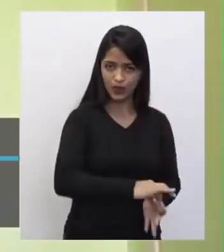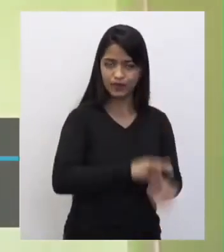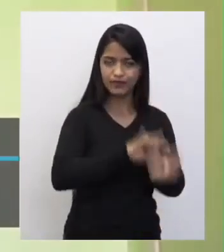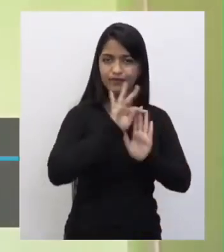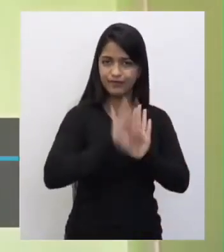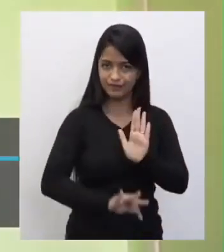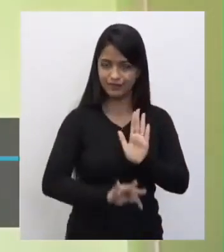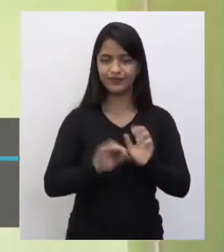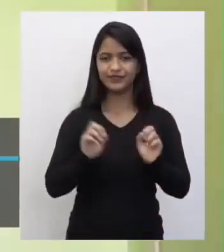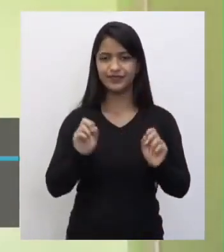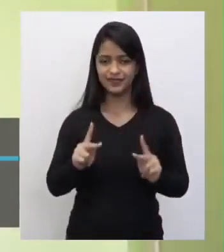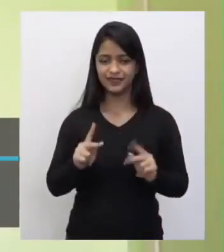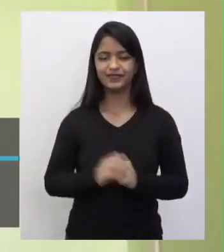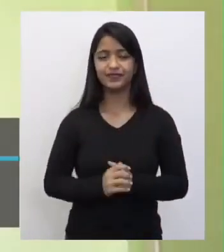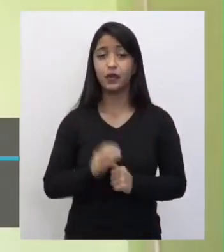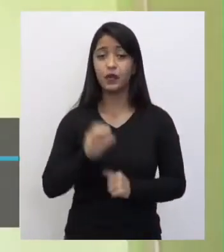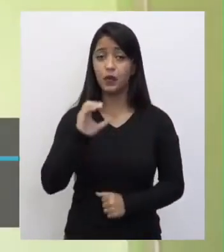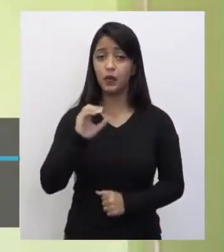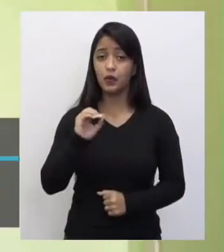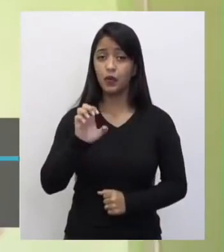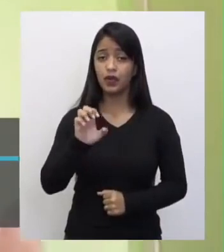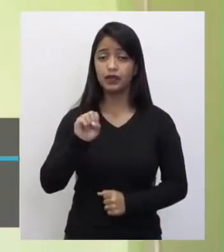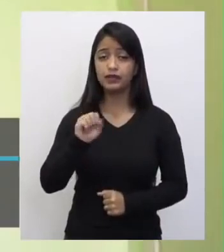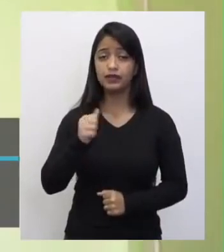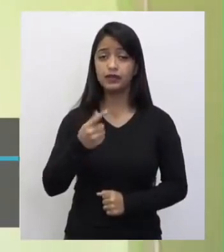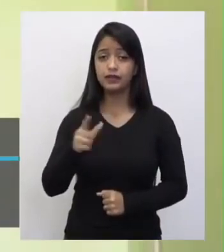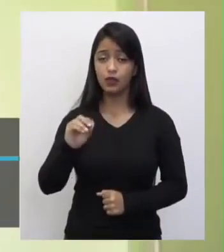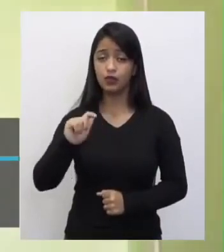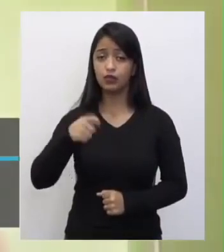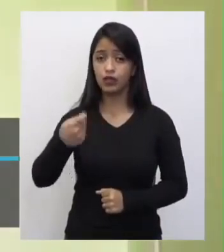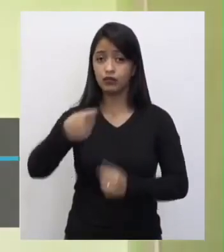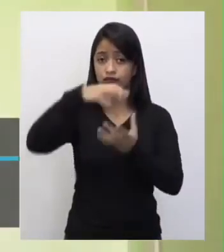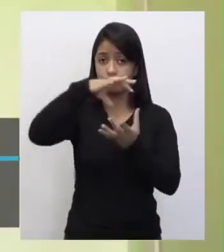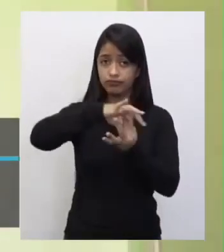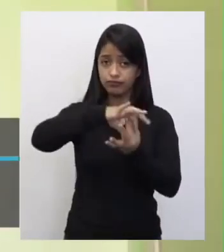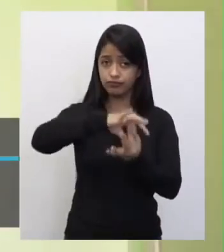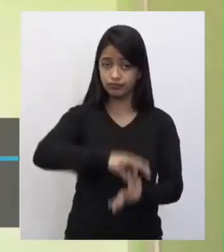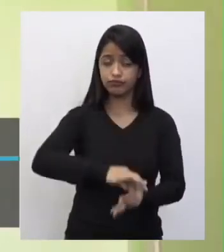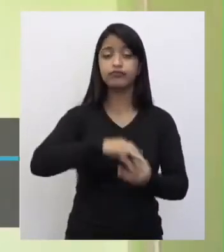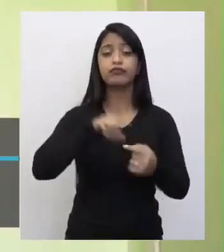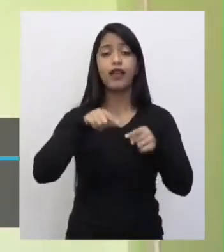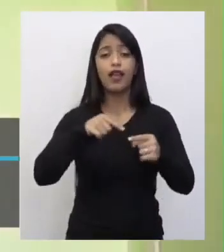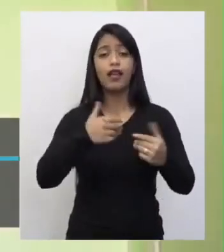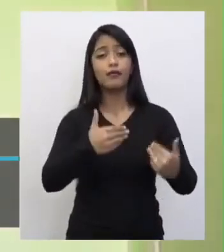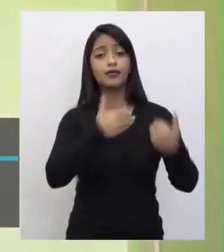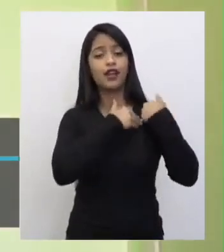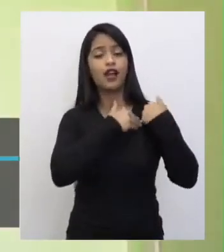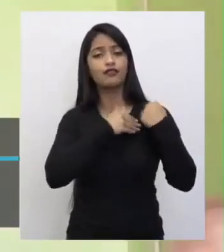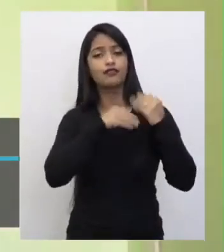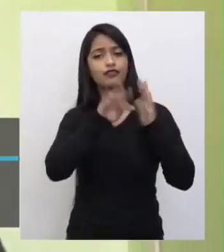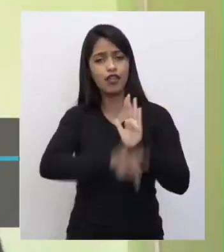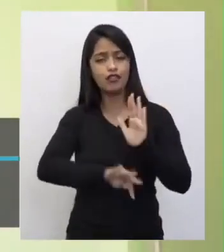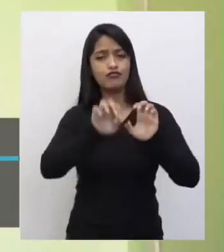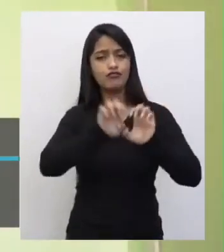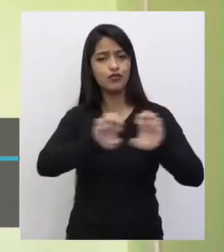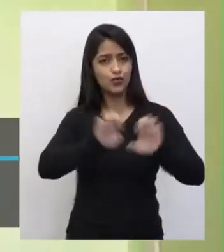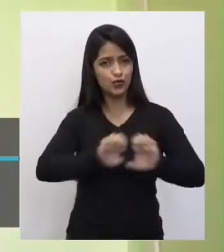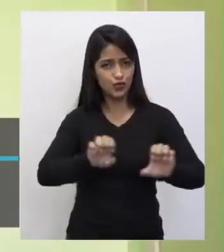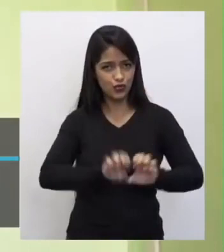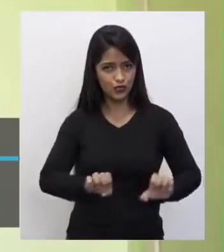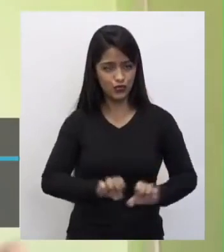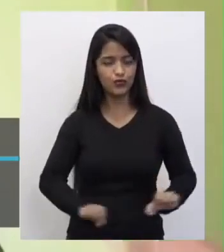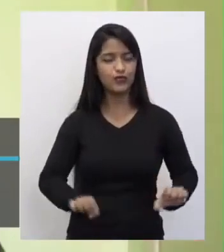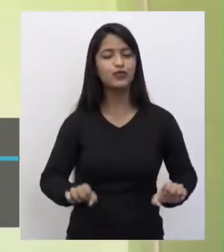como eu comentei, né? Ela que será responsável pela estrutura, pela organização desse texto, que vai nos